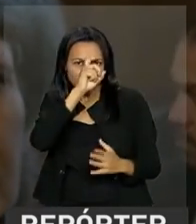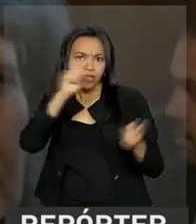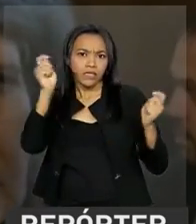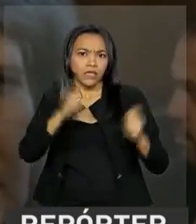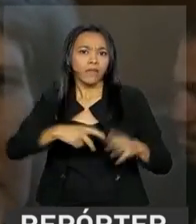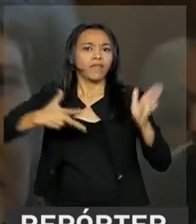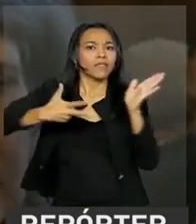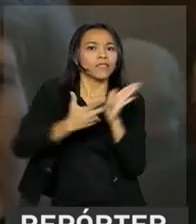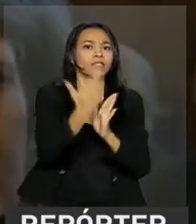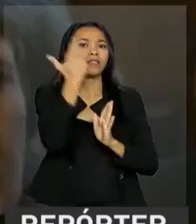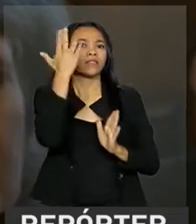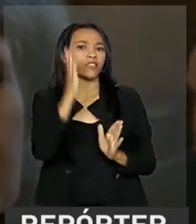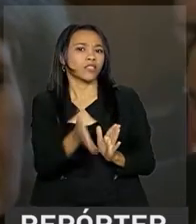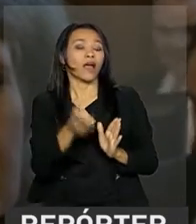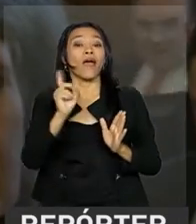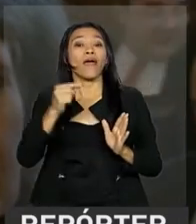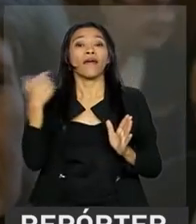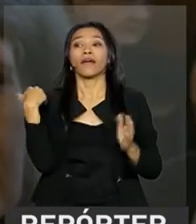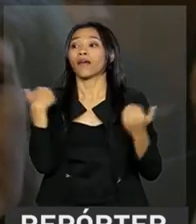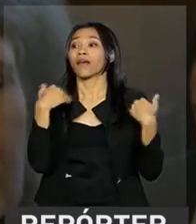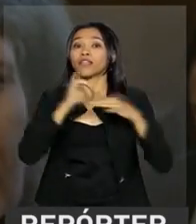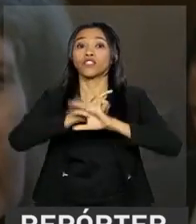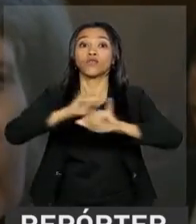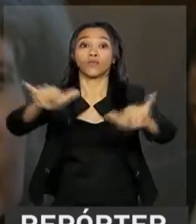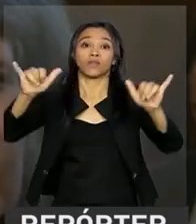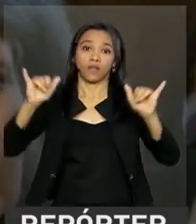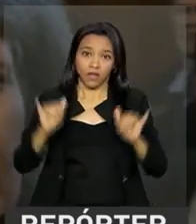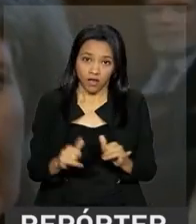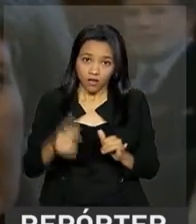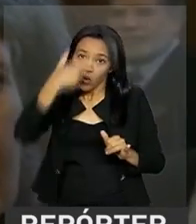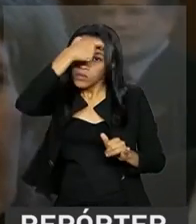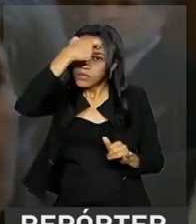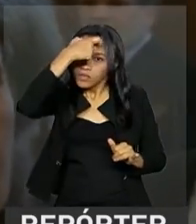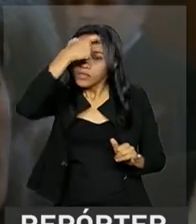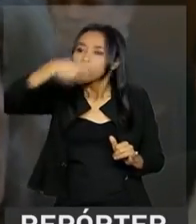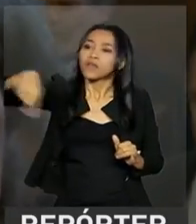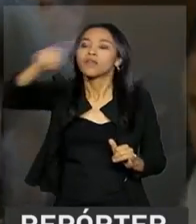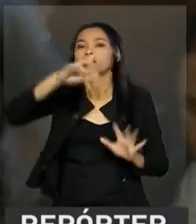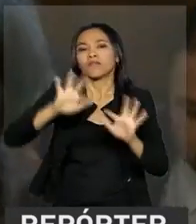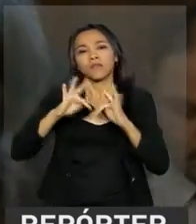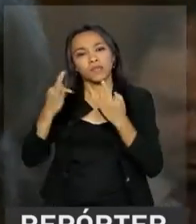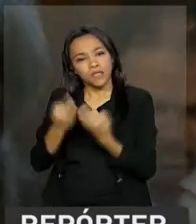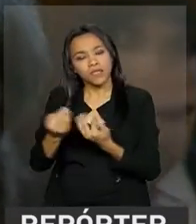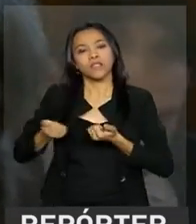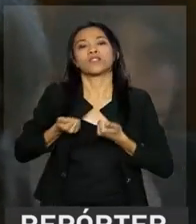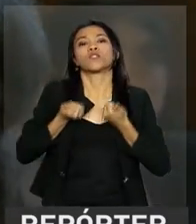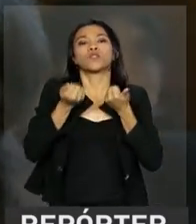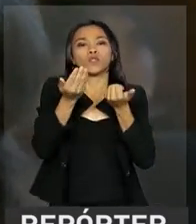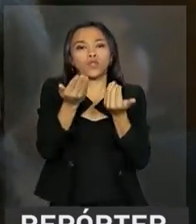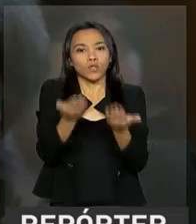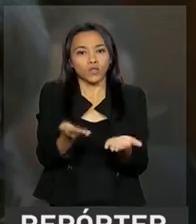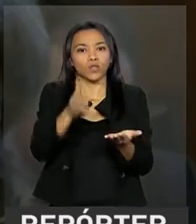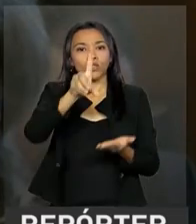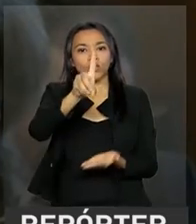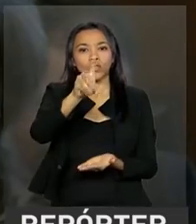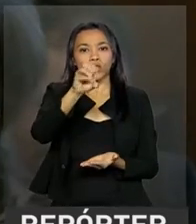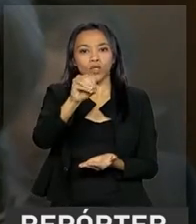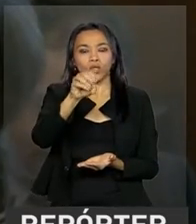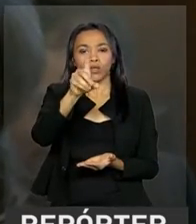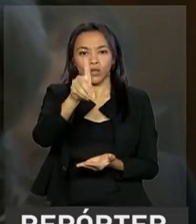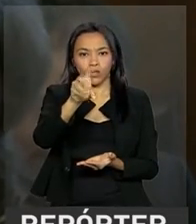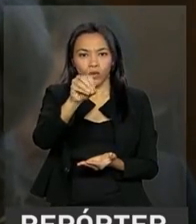transplante é fazer campanhas de conscientização para que as famílias autorize a doação de órgãos é facilitar a